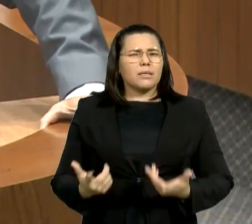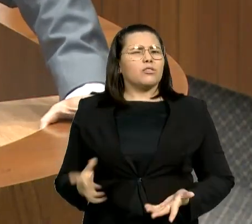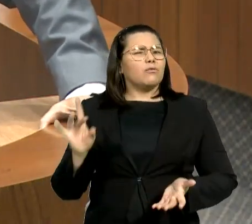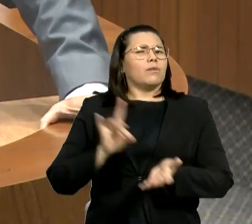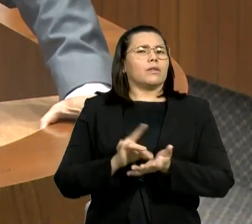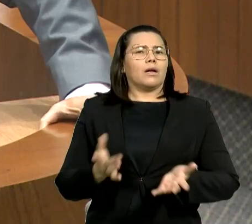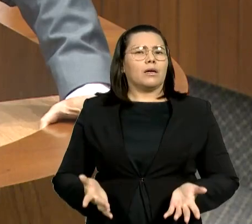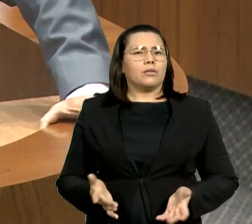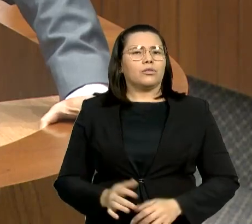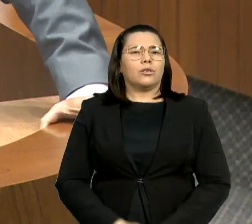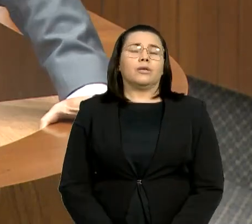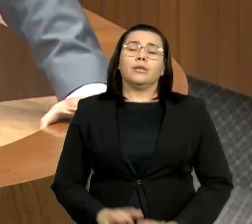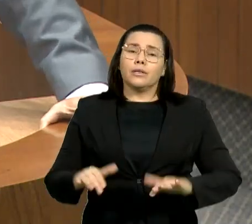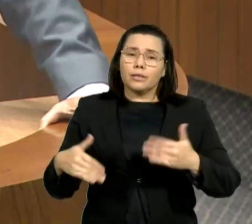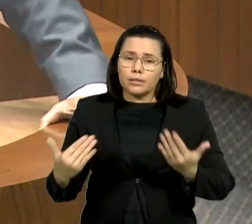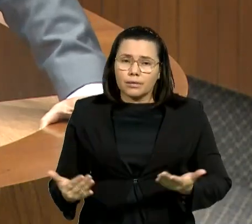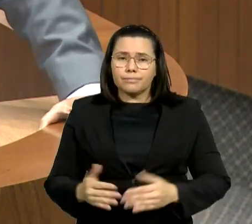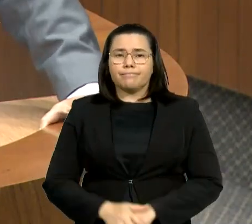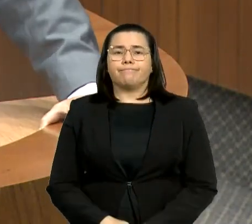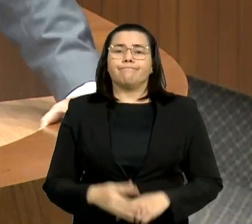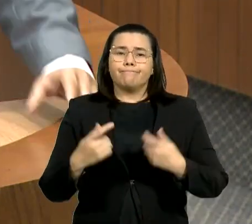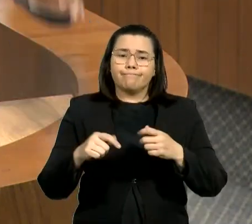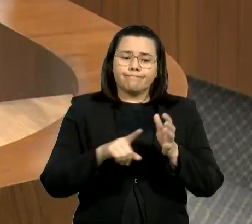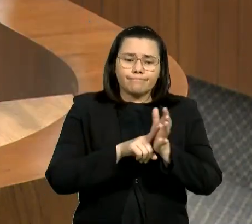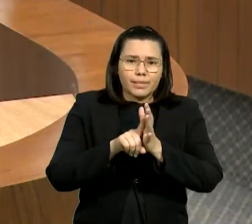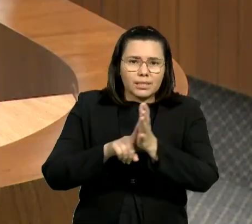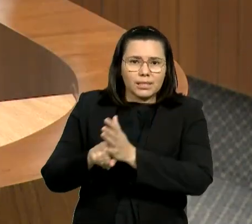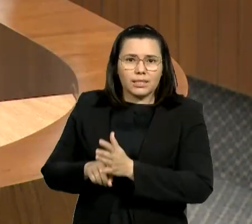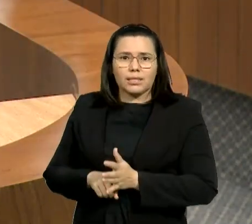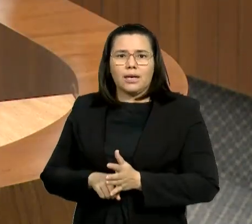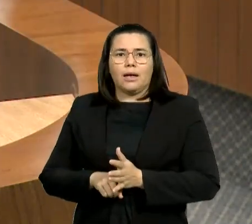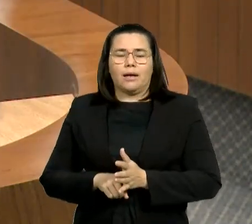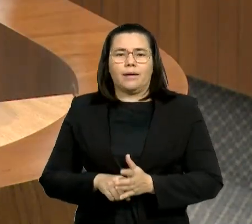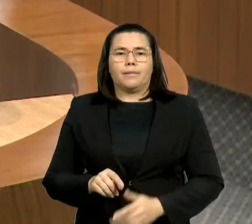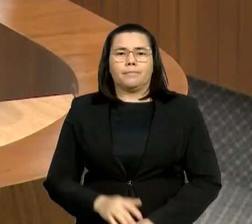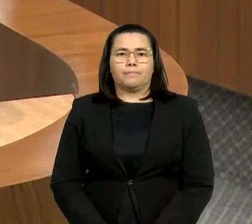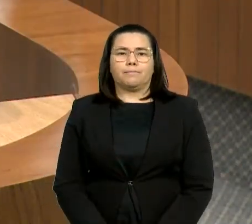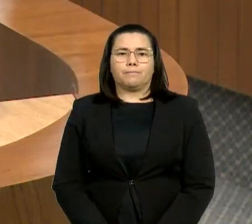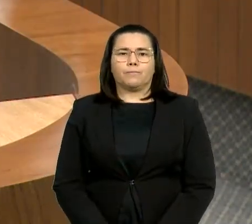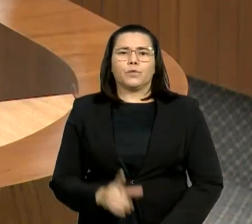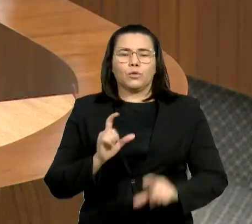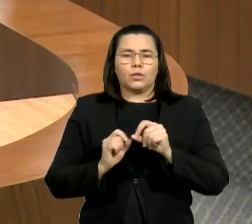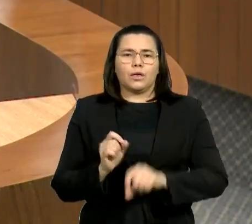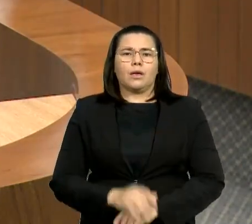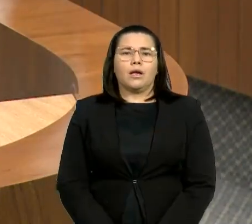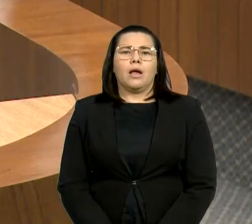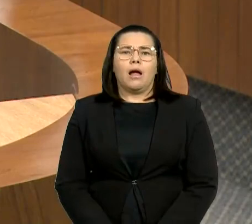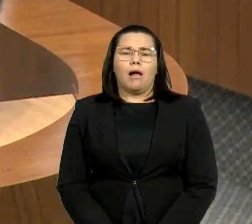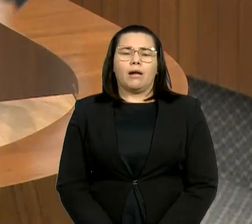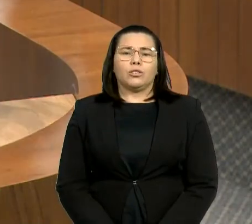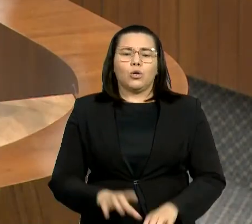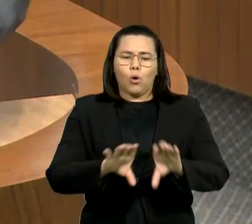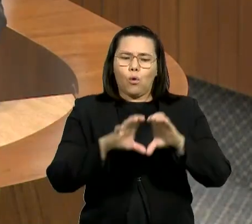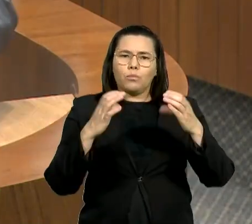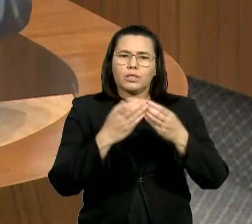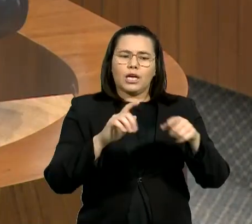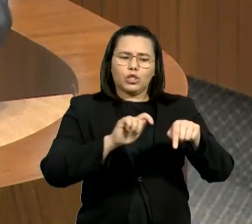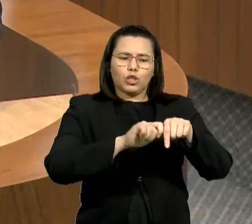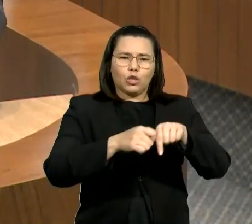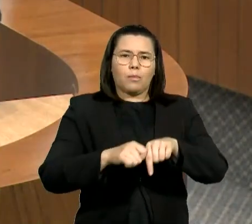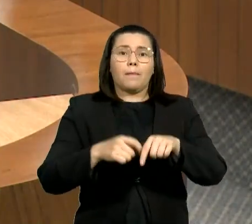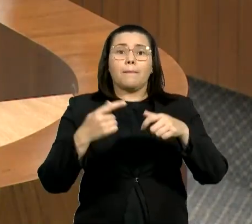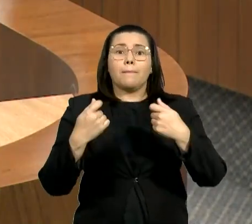impacto e, acima de tudo, garantir a permanência das comunidades quilombolas no